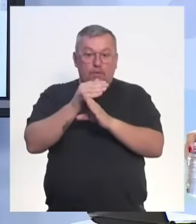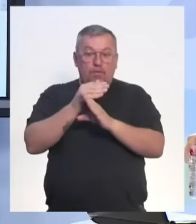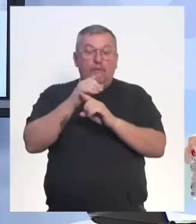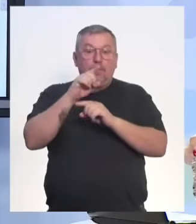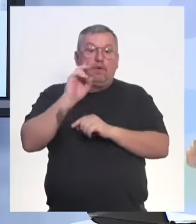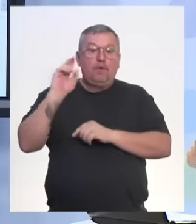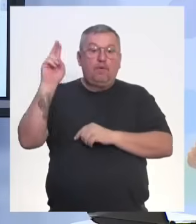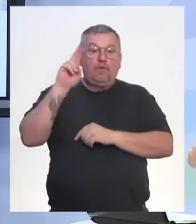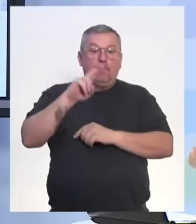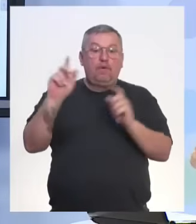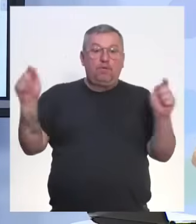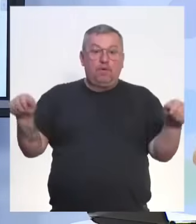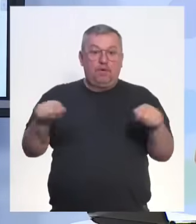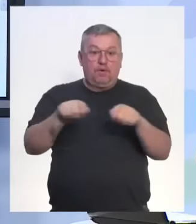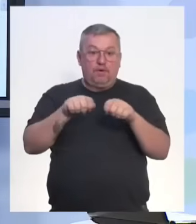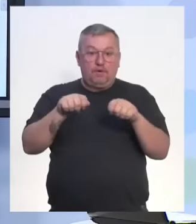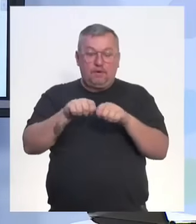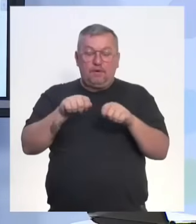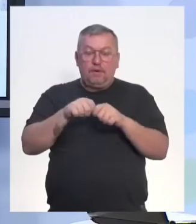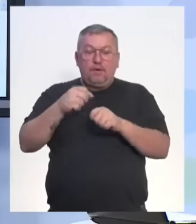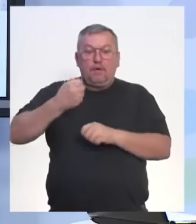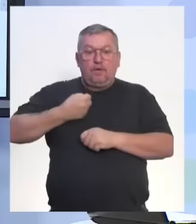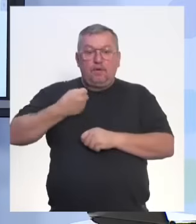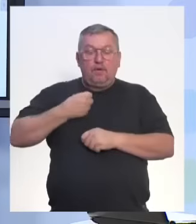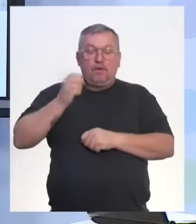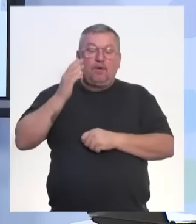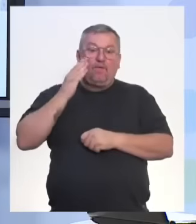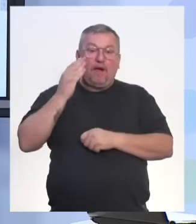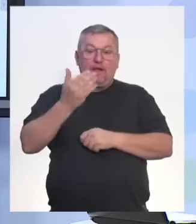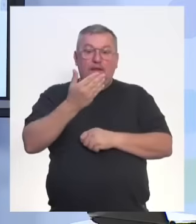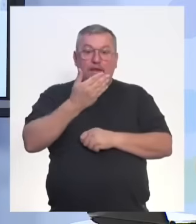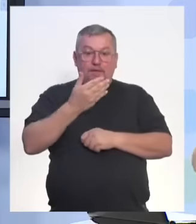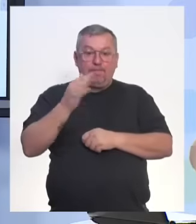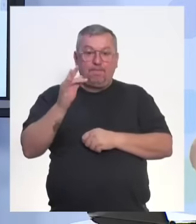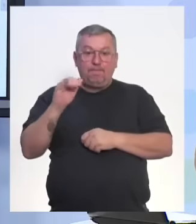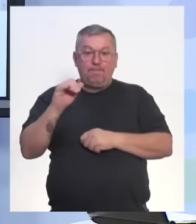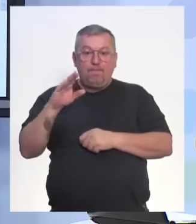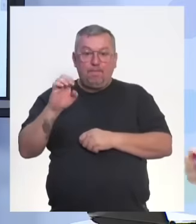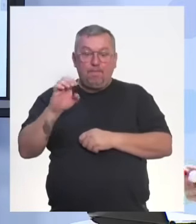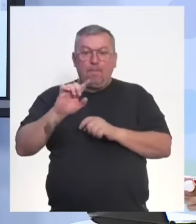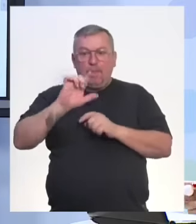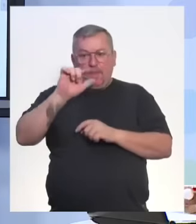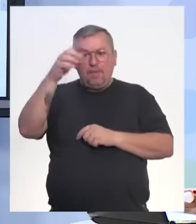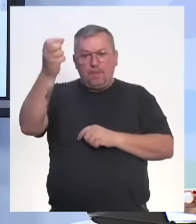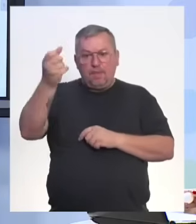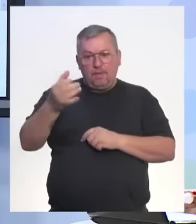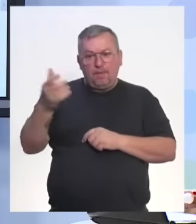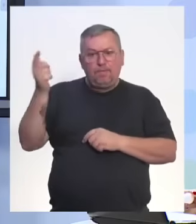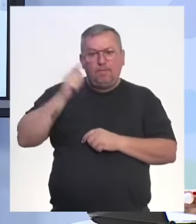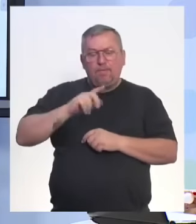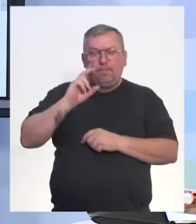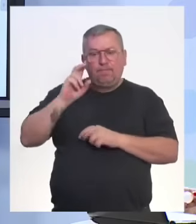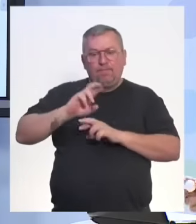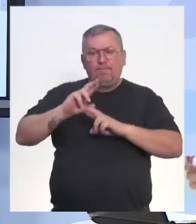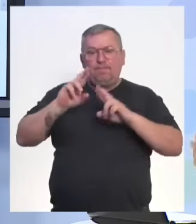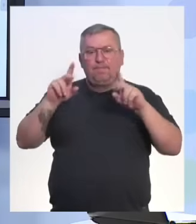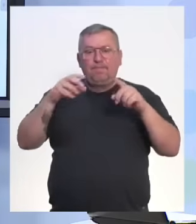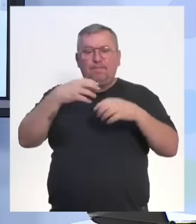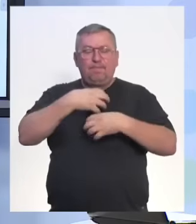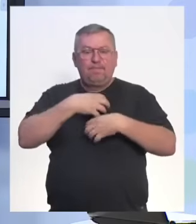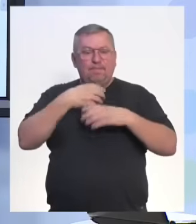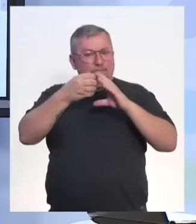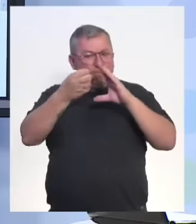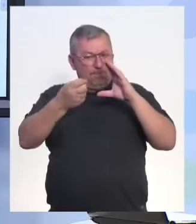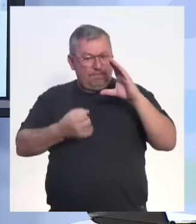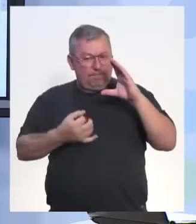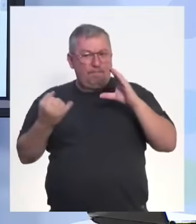Vocês podem formar ele com o número de faces. Tem uma característica. Mais para frente vocês vão ver essa parte da característica aí que é